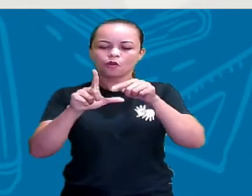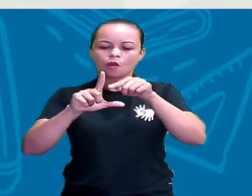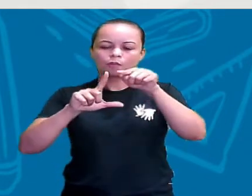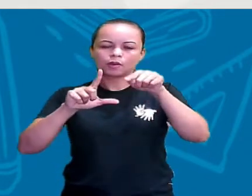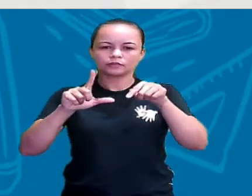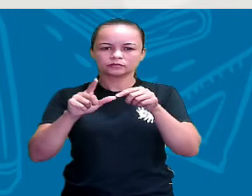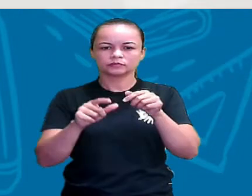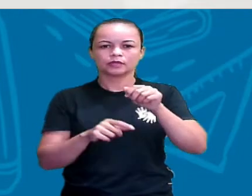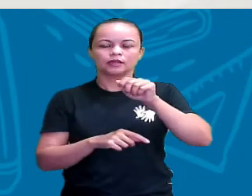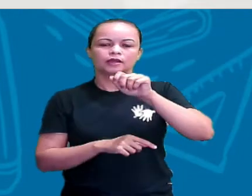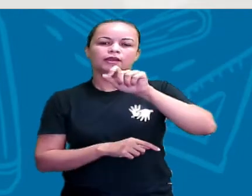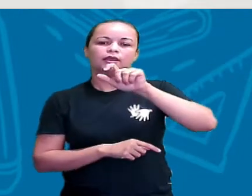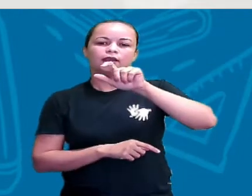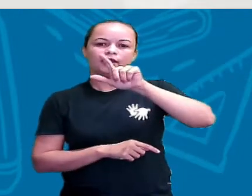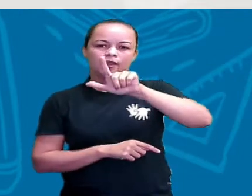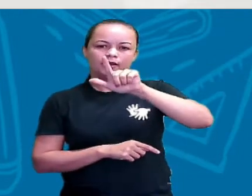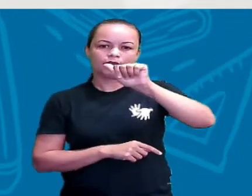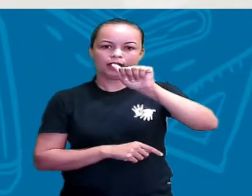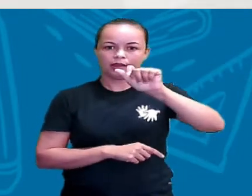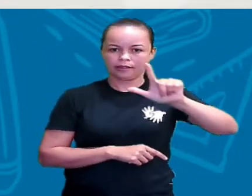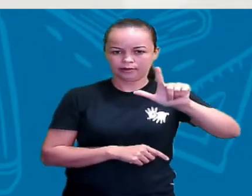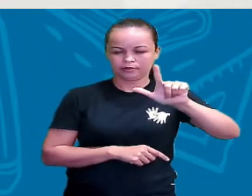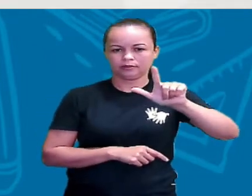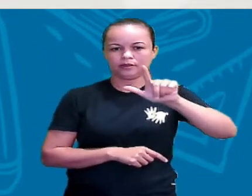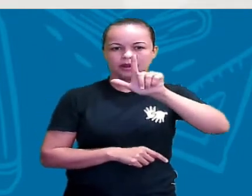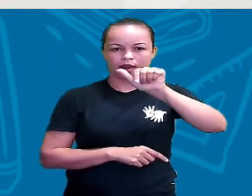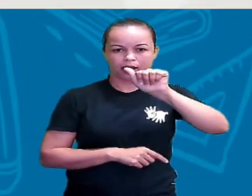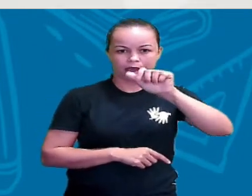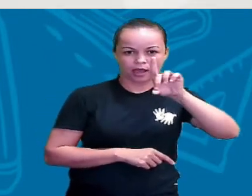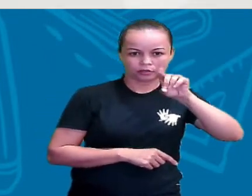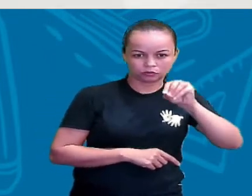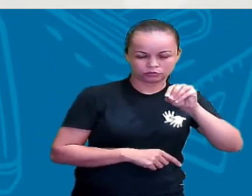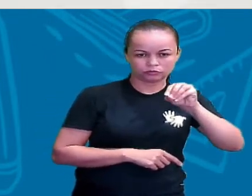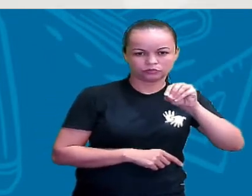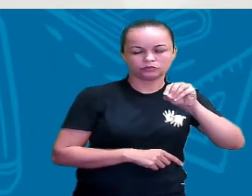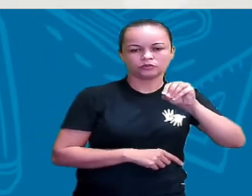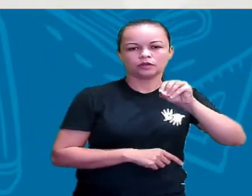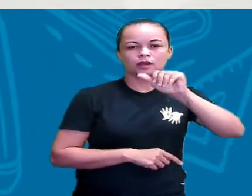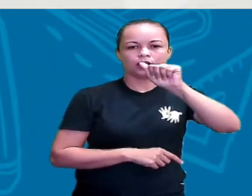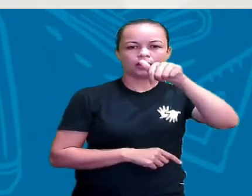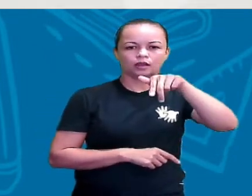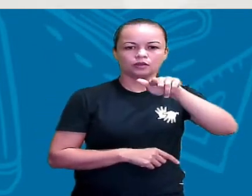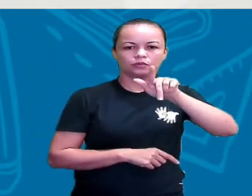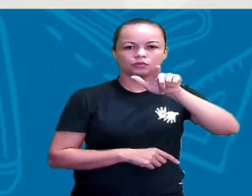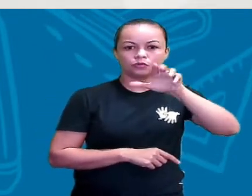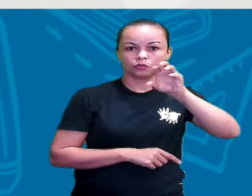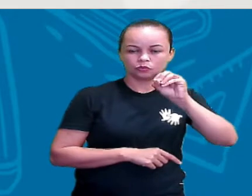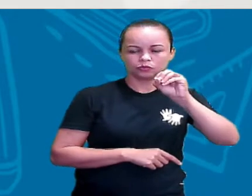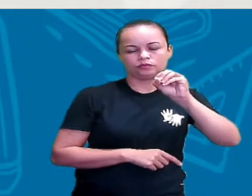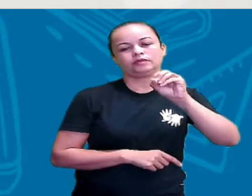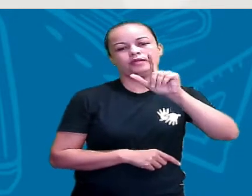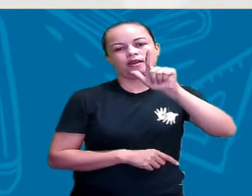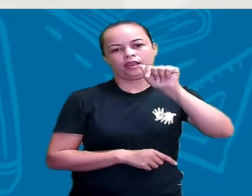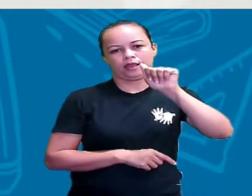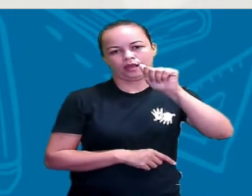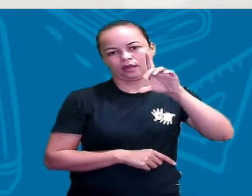L, A, L. Ok? Lado, ângulo e lado. Tá? Ou